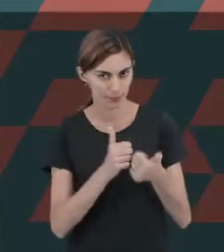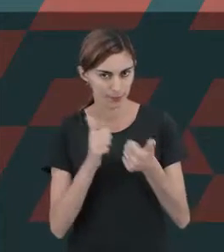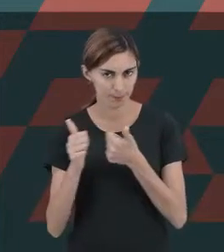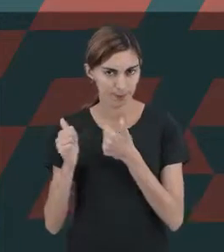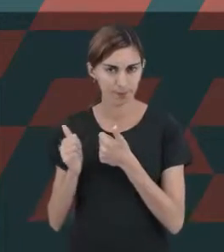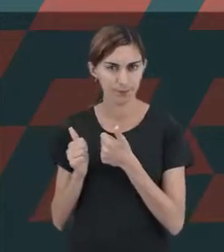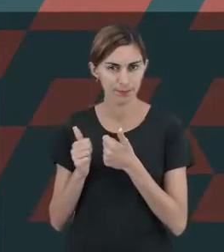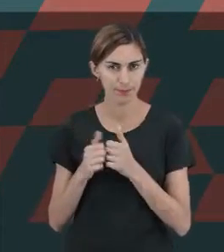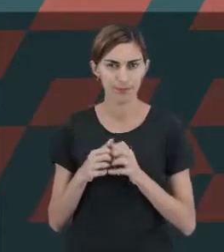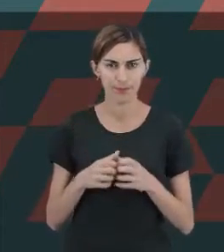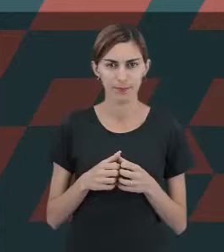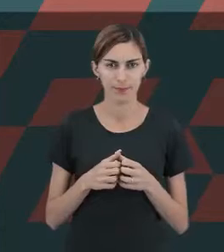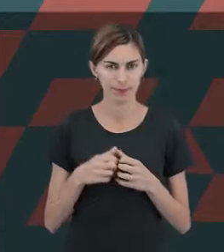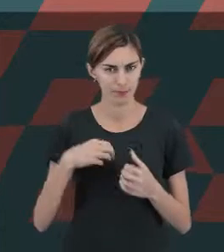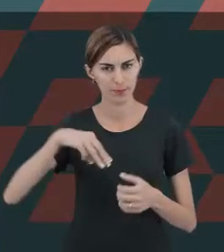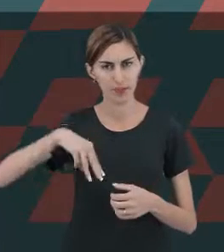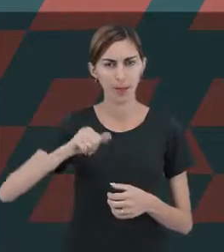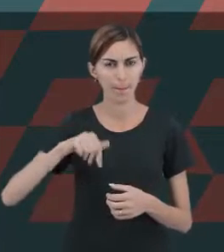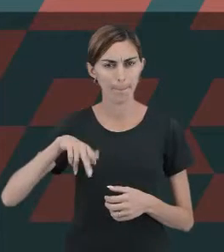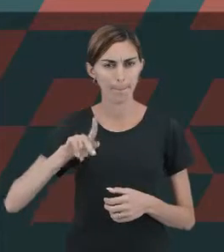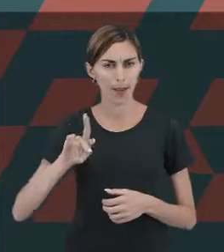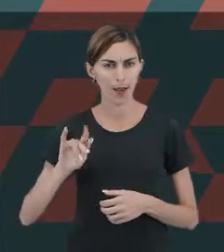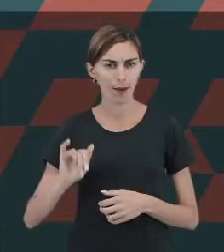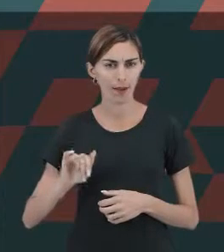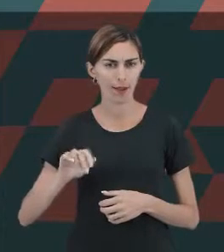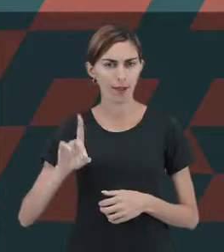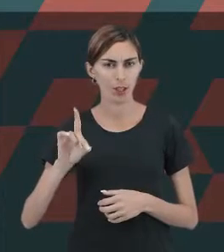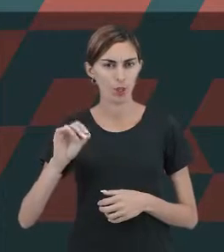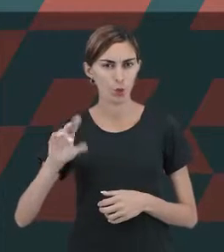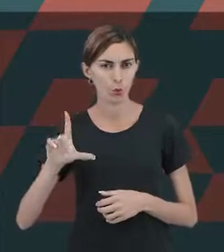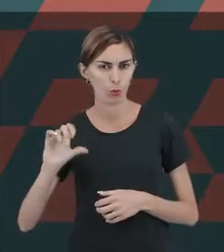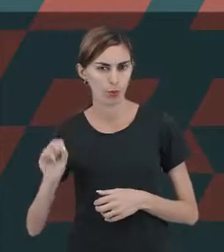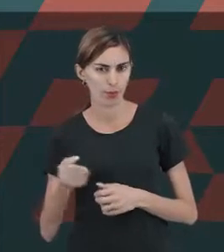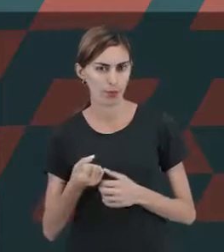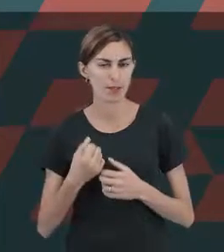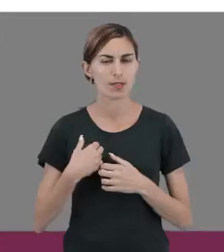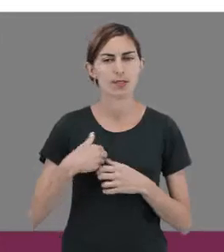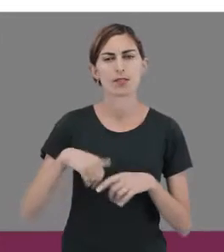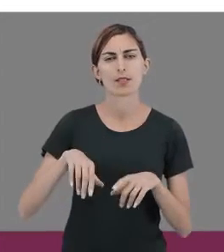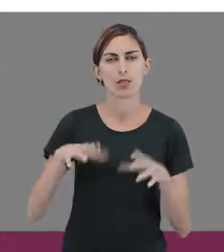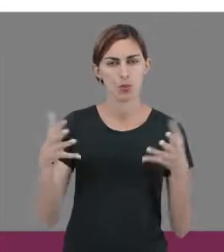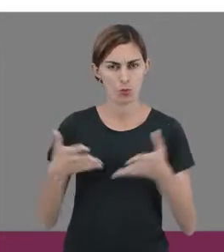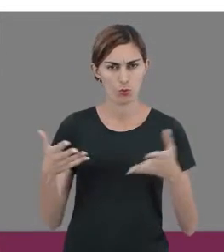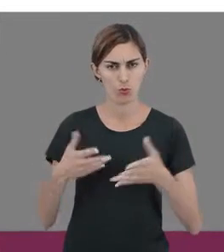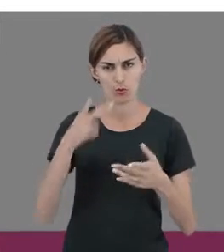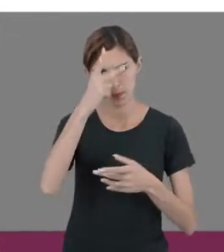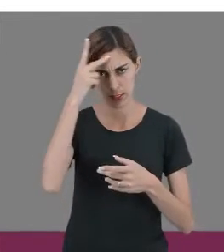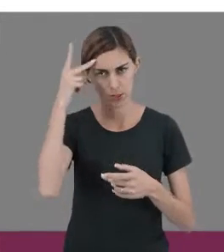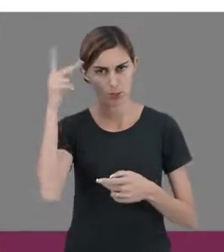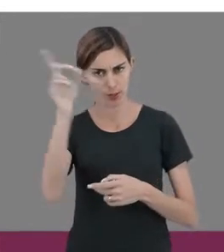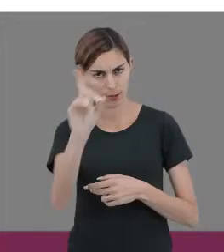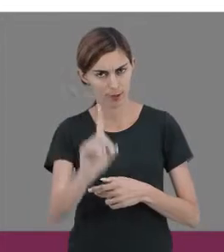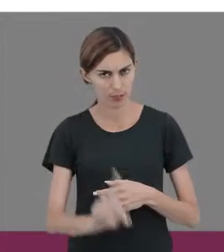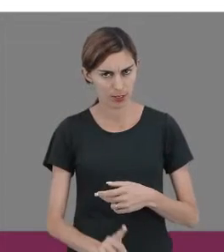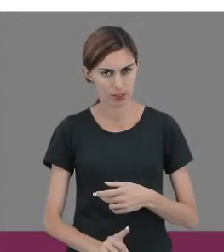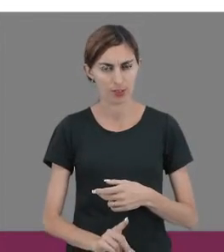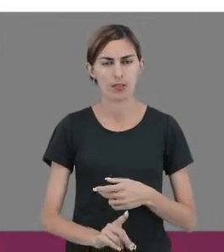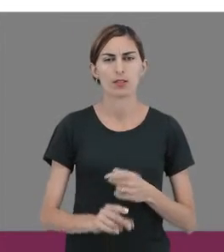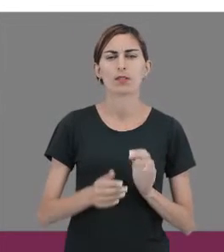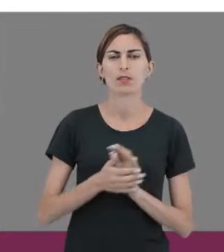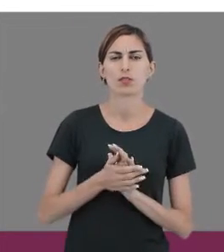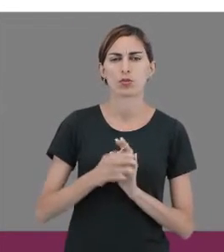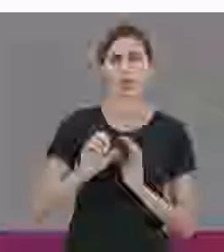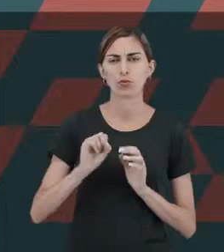bem? Sou Mark Douglas de Oliveira e hoje vamos falar sobre a pessoa com deficiência no